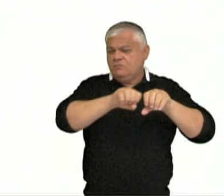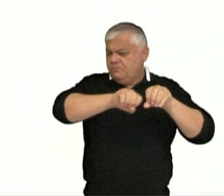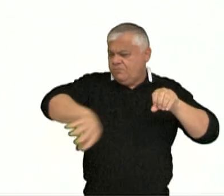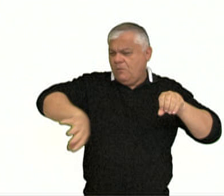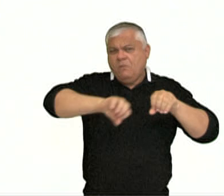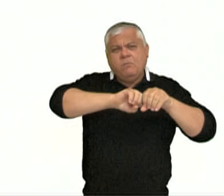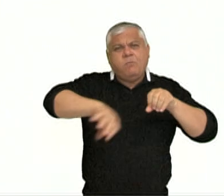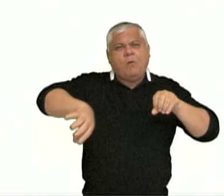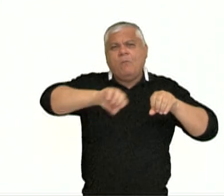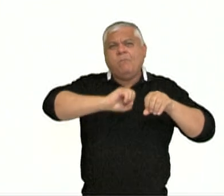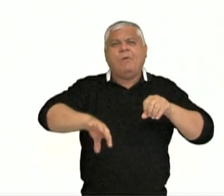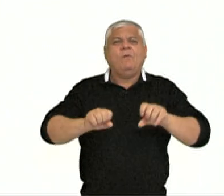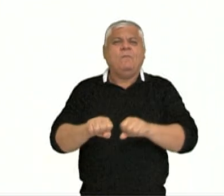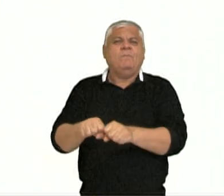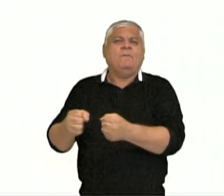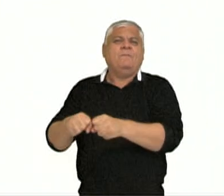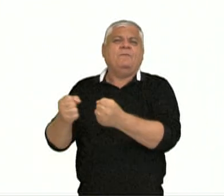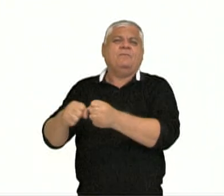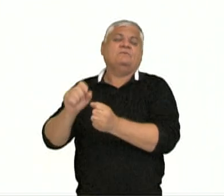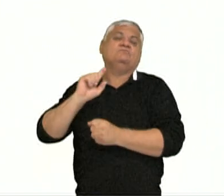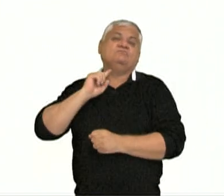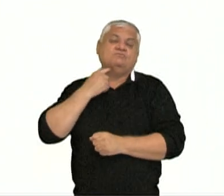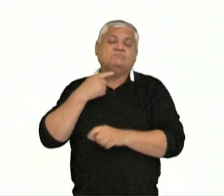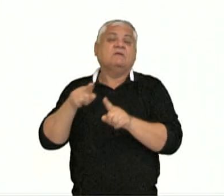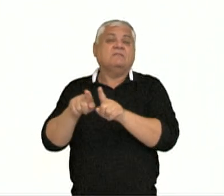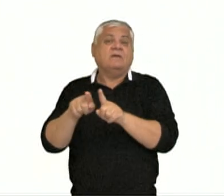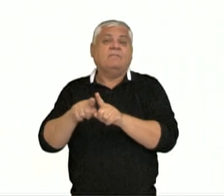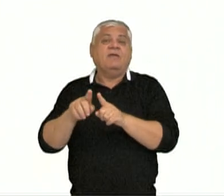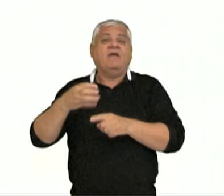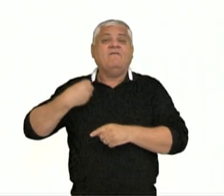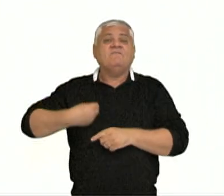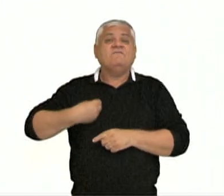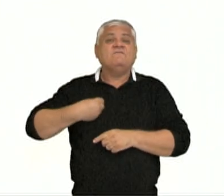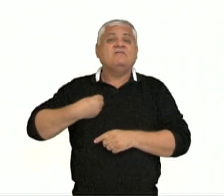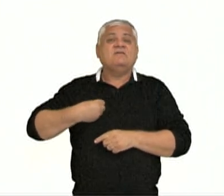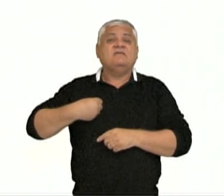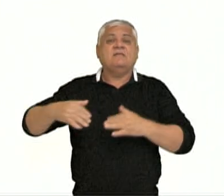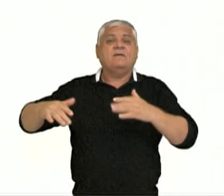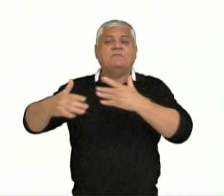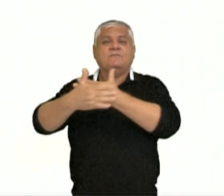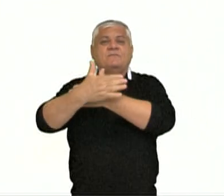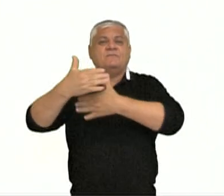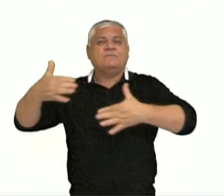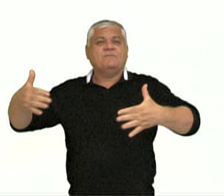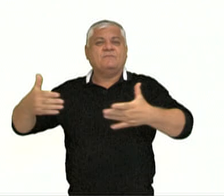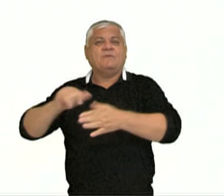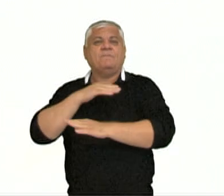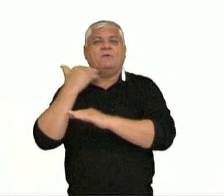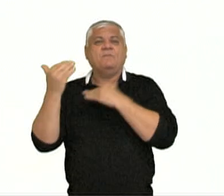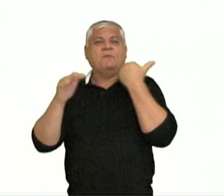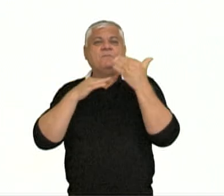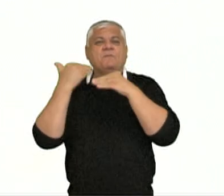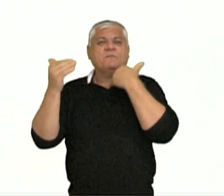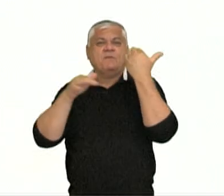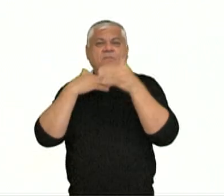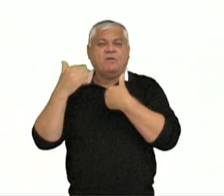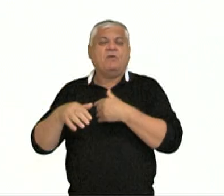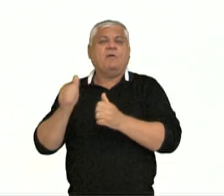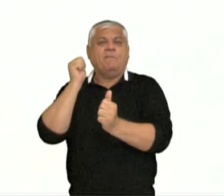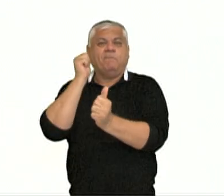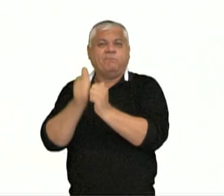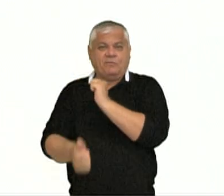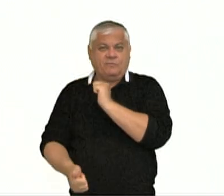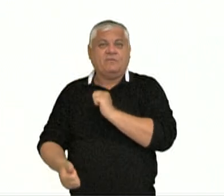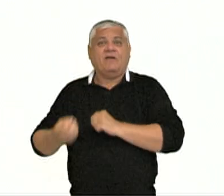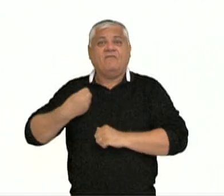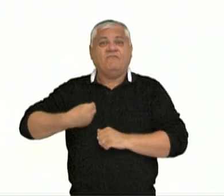contamina essas águas e os animais marinhos, prejudicando a biodiversidade. Lembram que nós falamos da